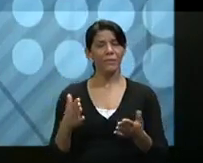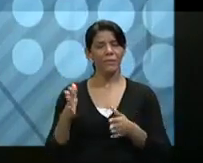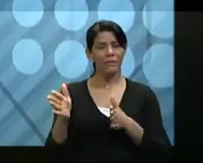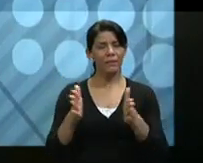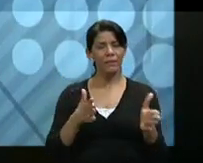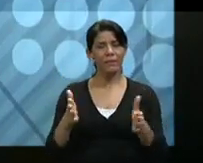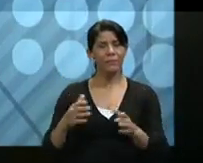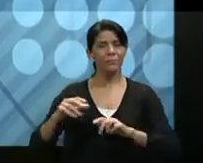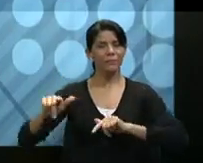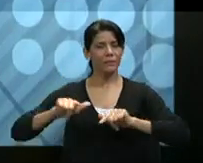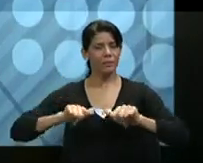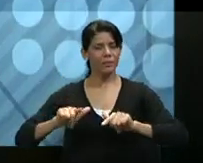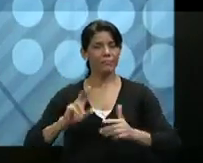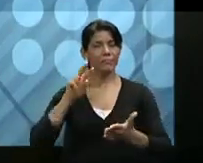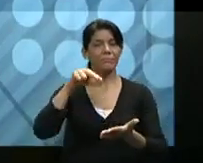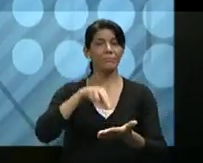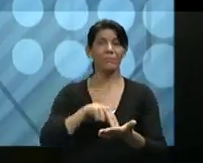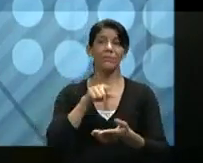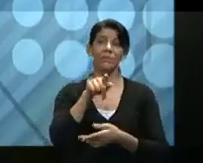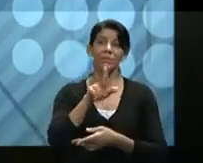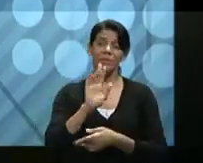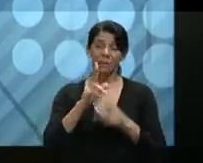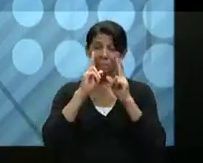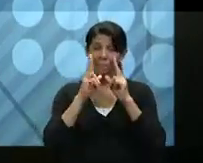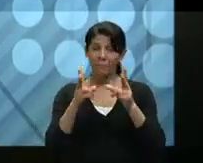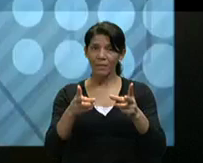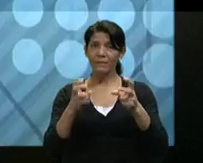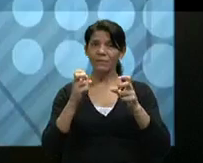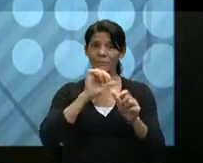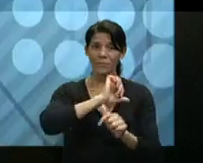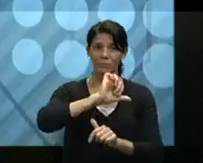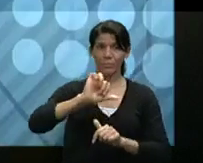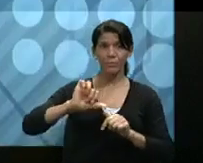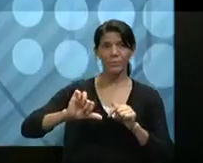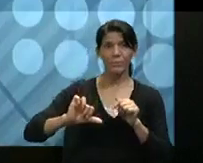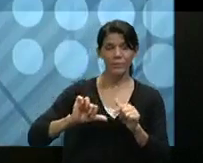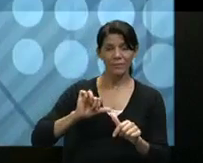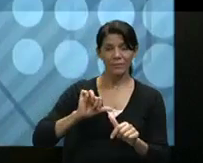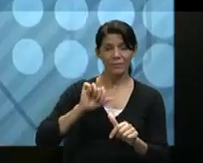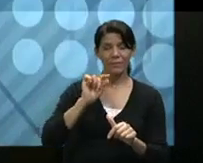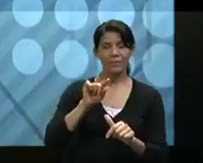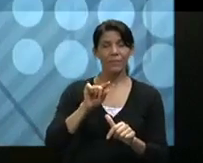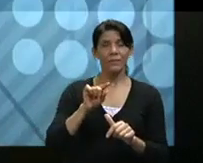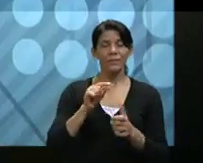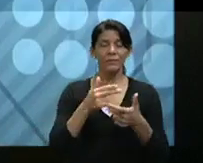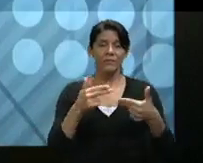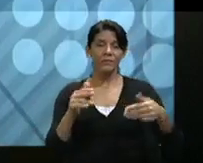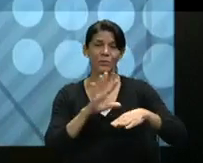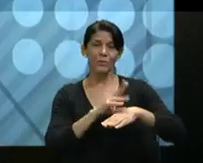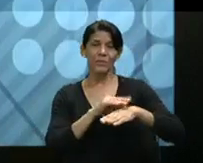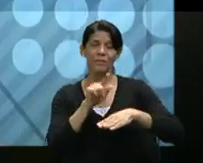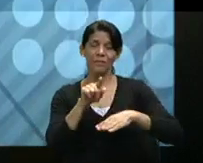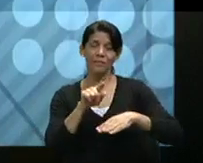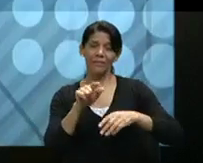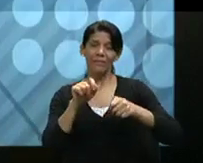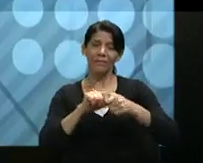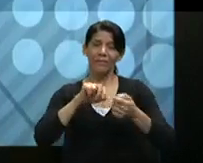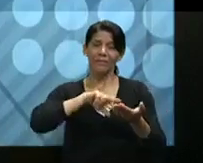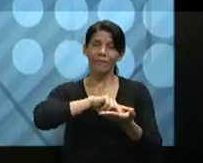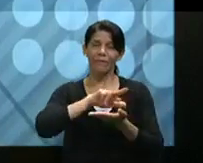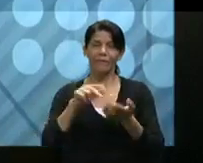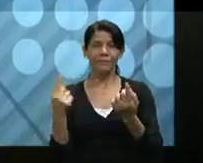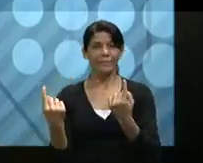de atuação, e aí você já enxerga que essa mudança epidemiológica, ela leva a uma série